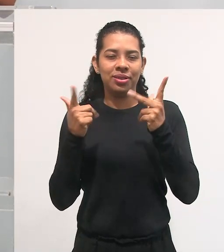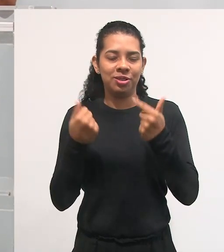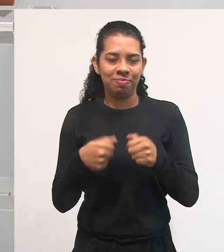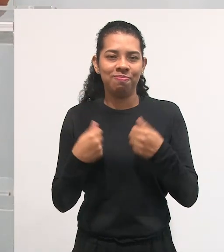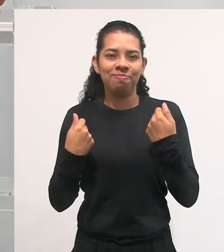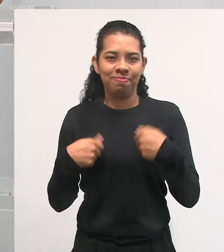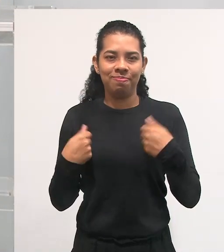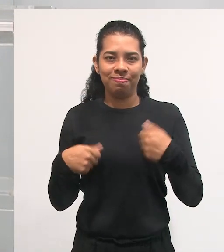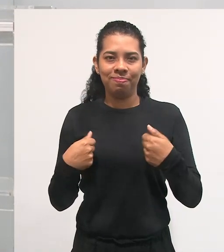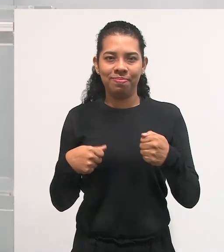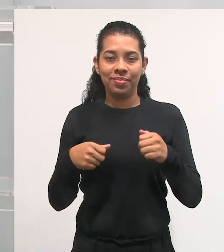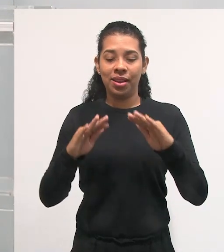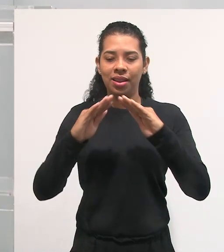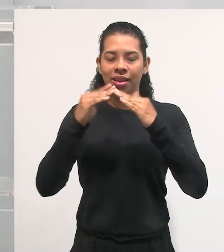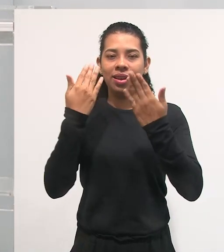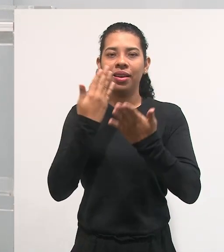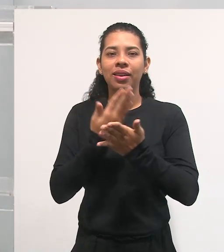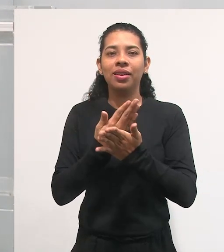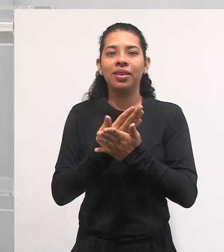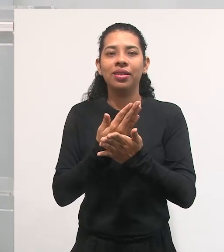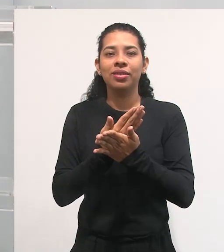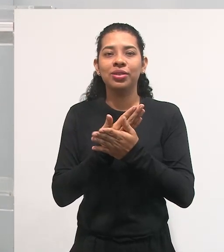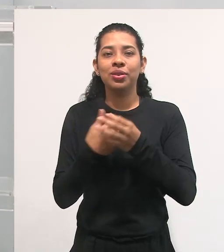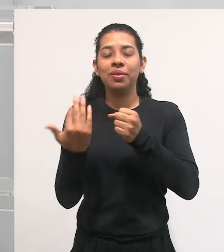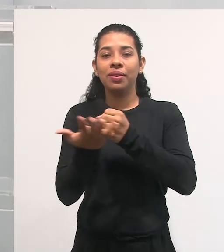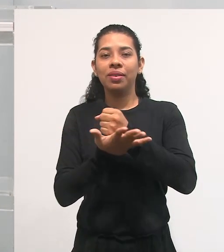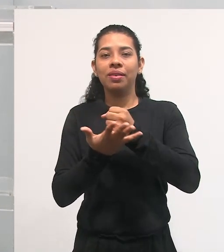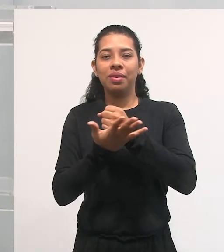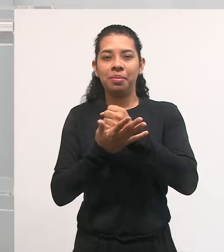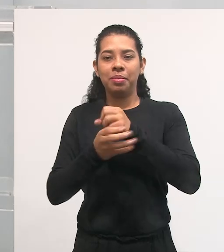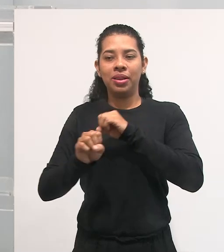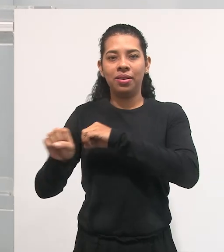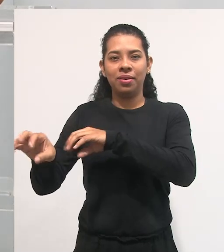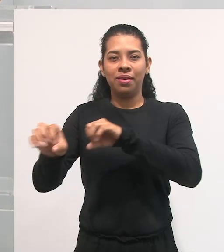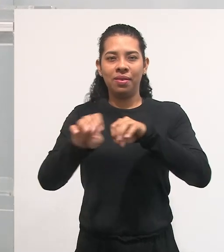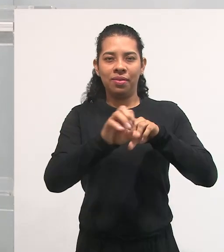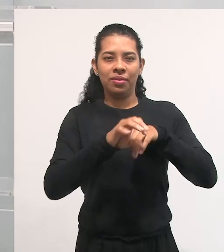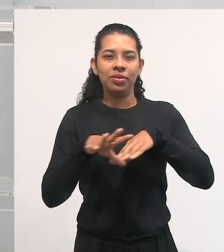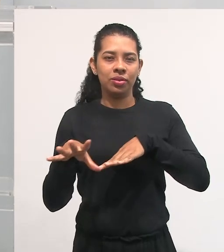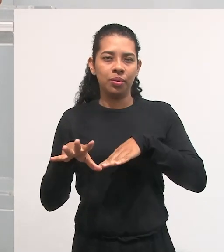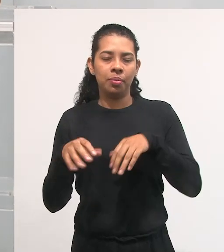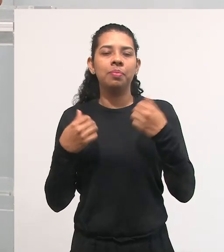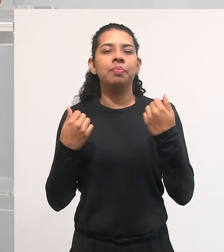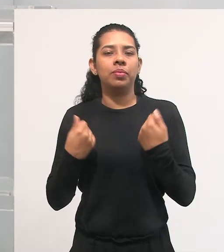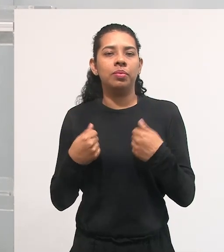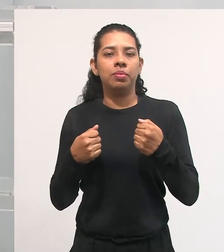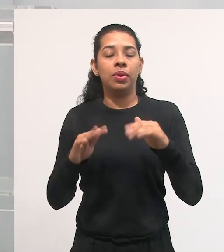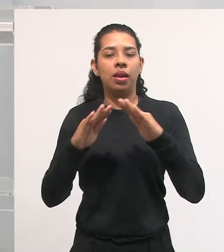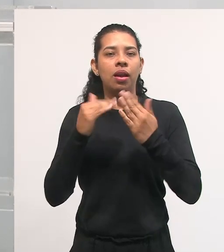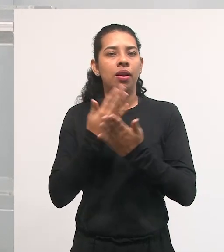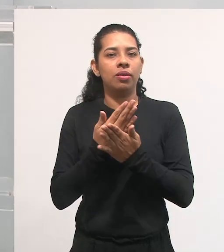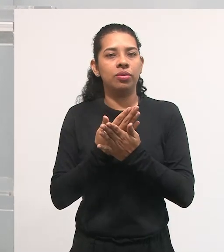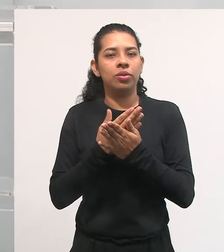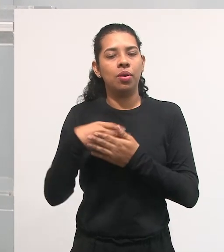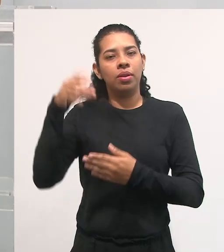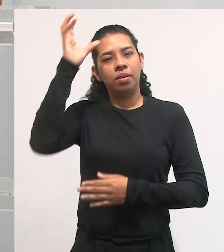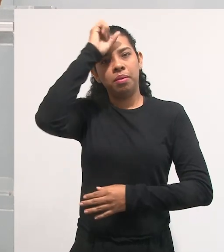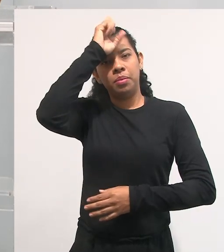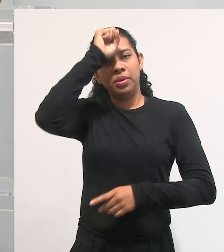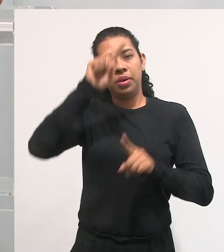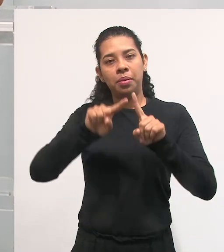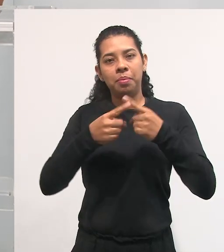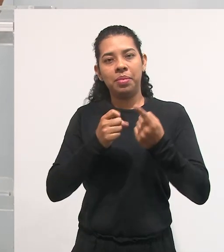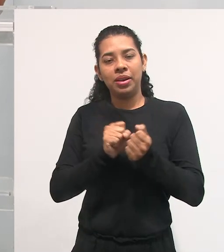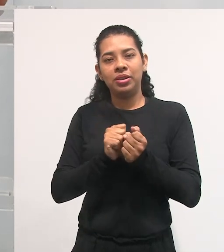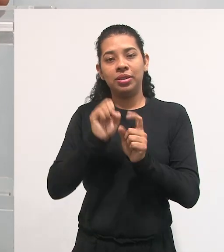aprenderem todos entre aspas porque a escola sempre foi a acessível não foi amplamente acessível né Sempre